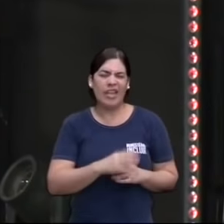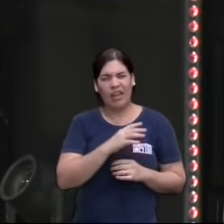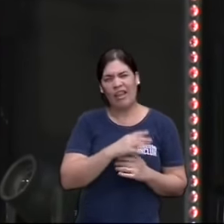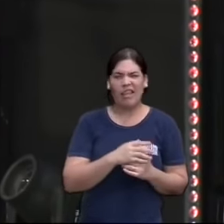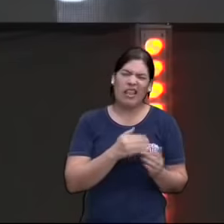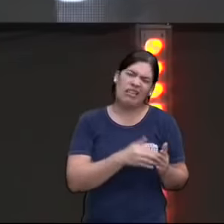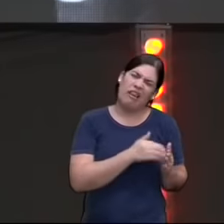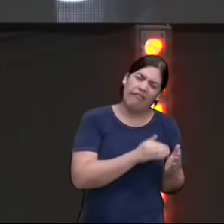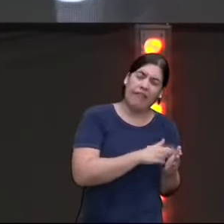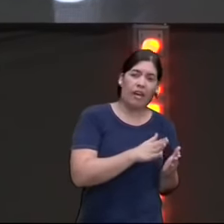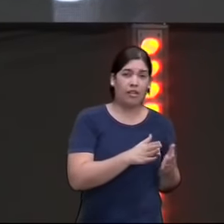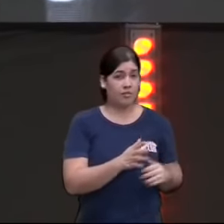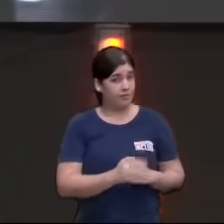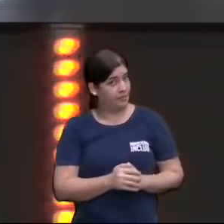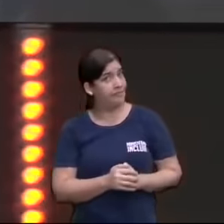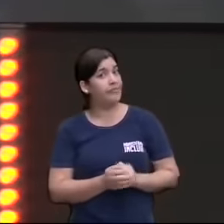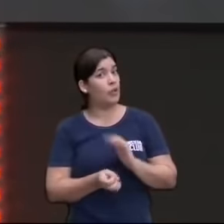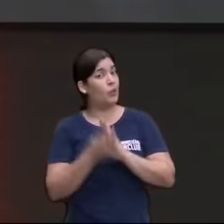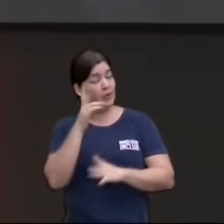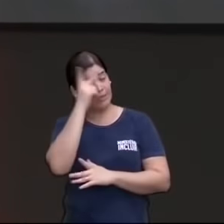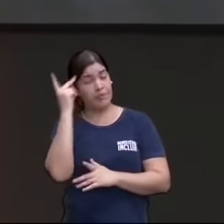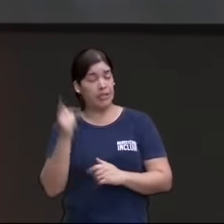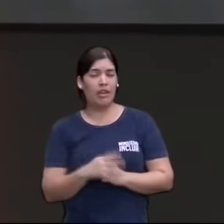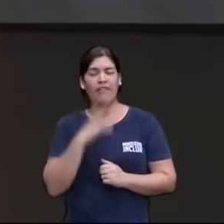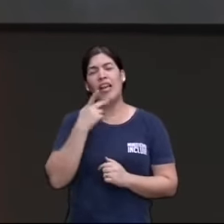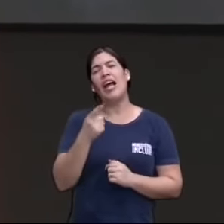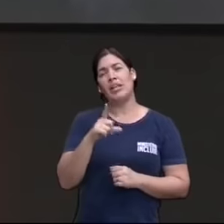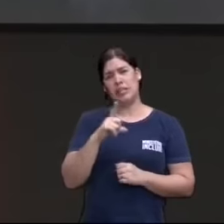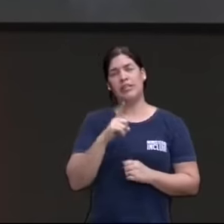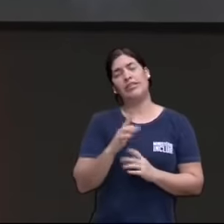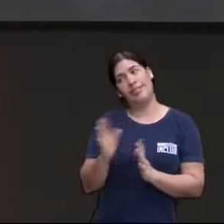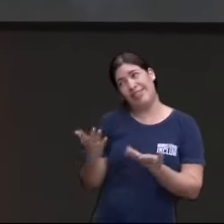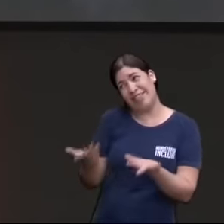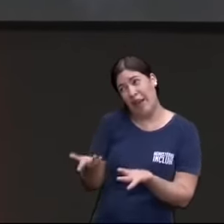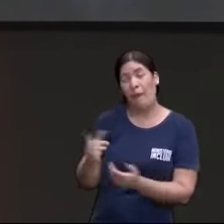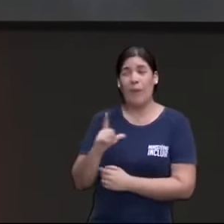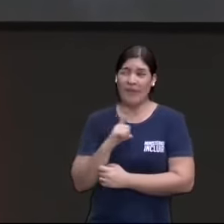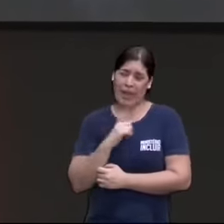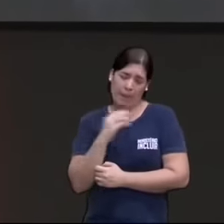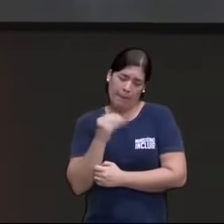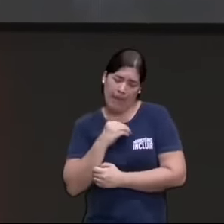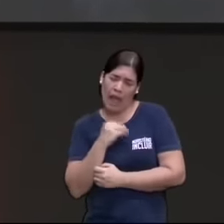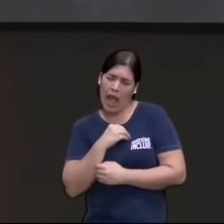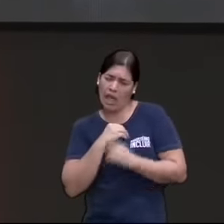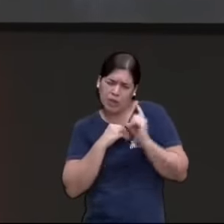eu tenho assim, um pecadinho, um pecado,